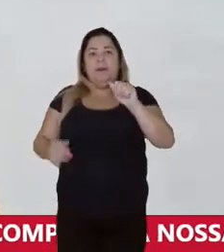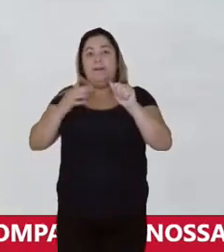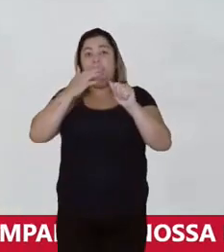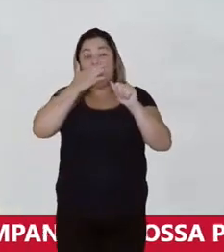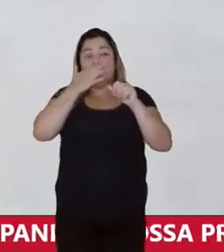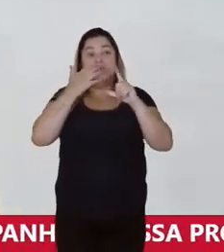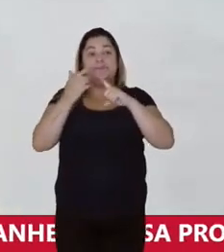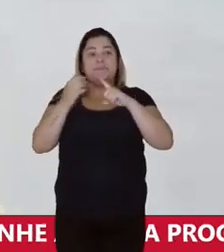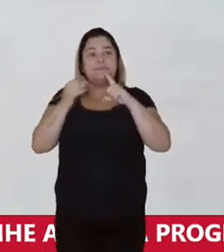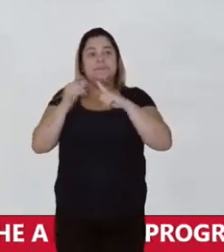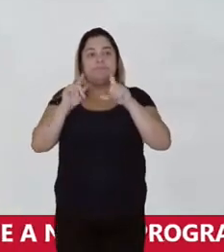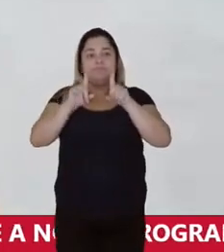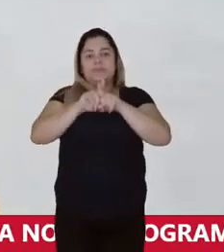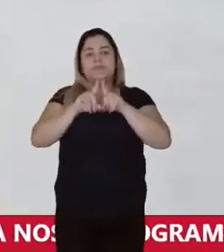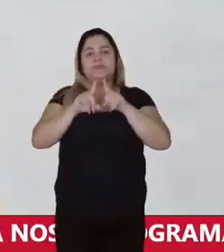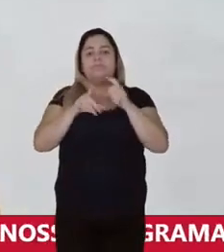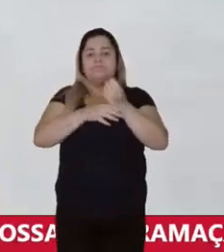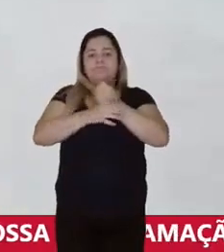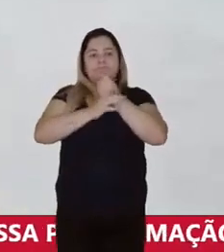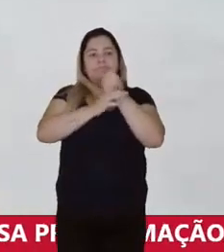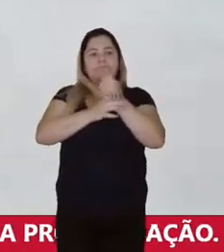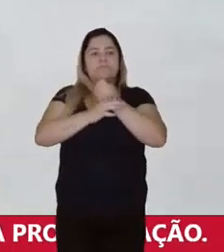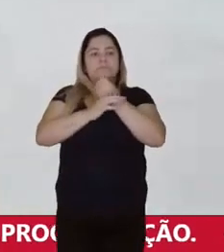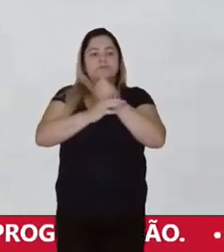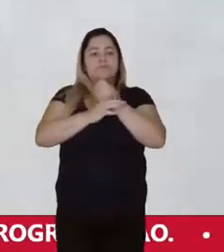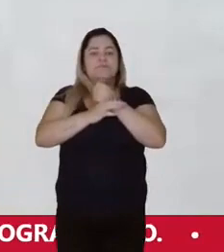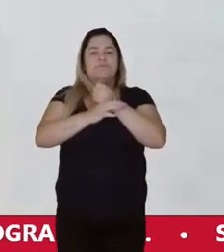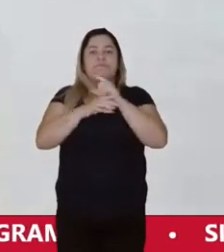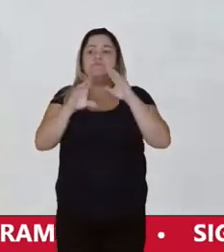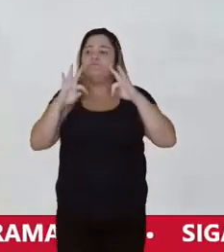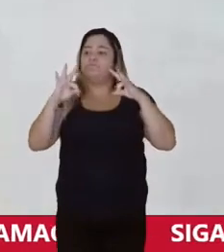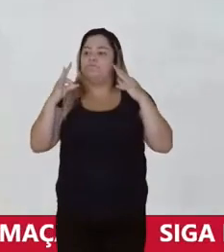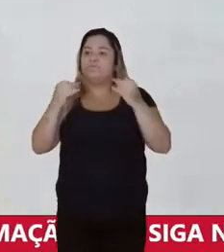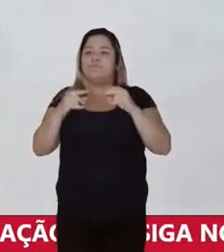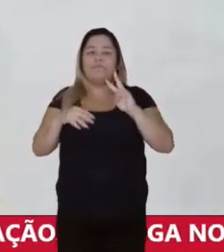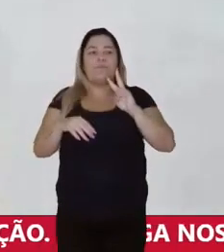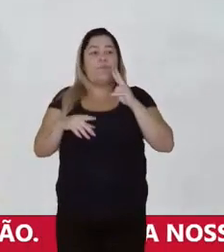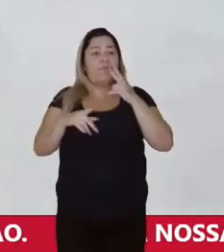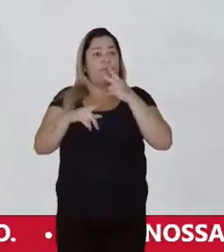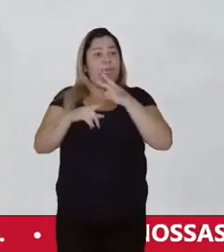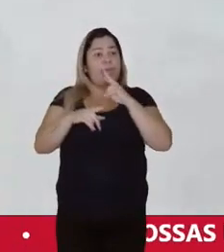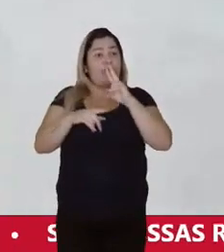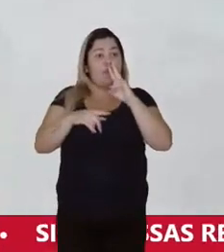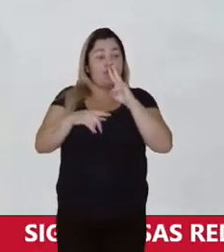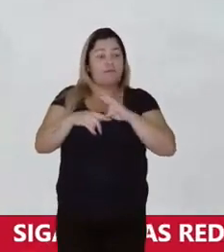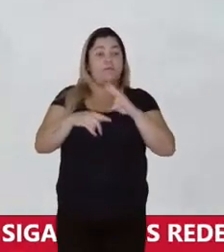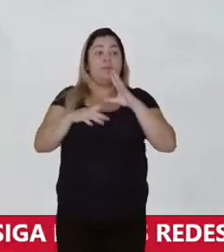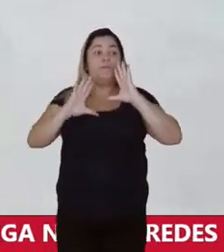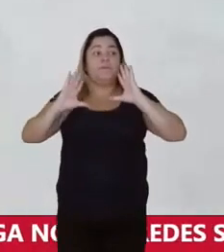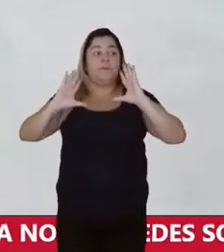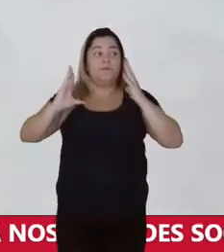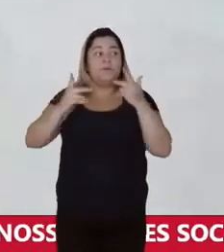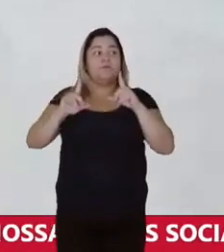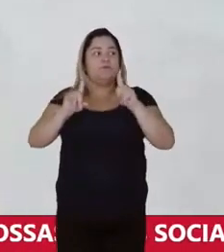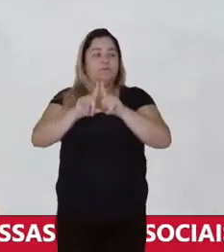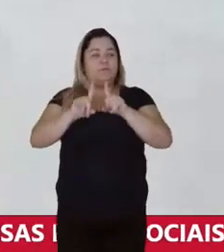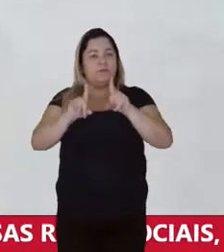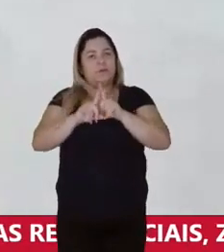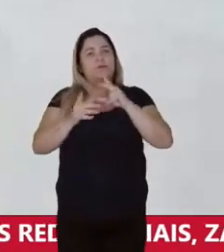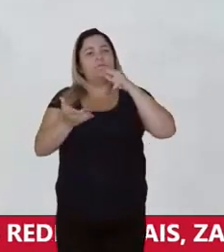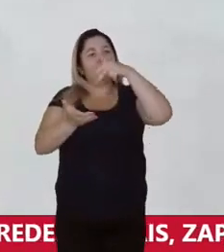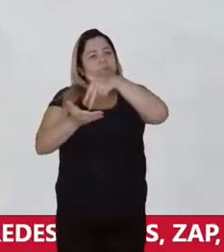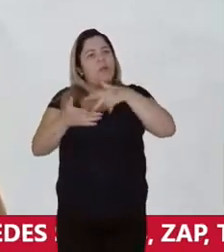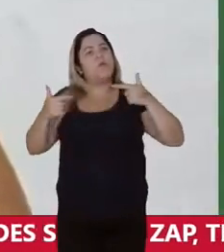anônimos e anônimas, mas que seguram firme. E toda vez que a gente comemora o aniversário do PT e que a gente sabe que está de pé